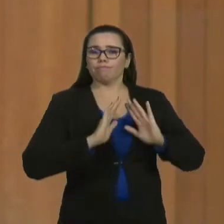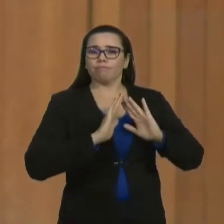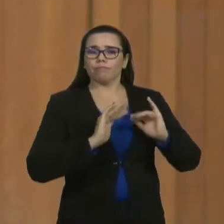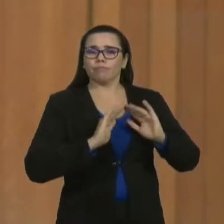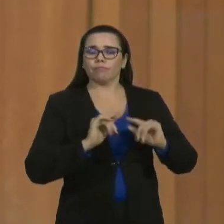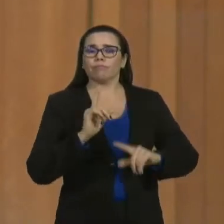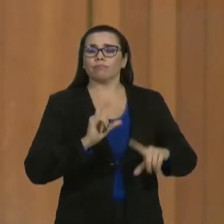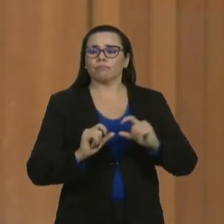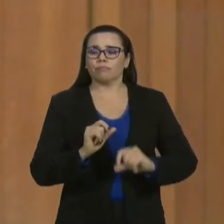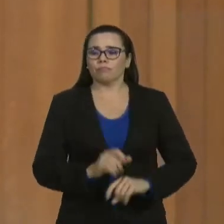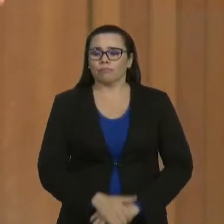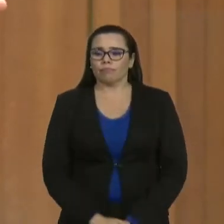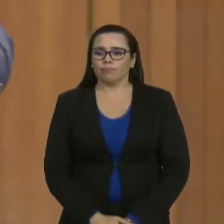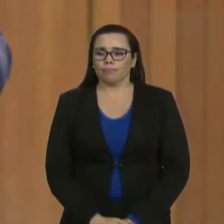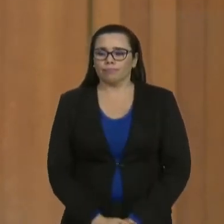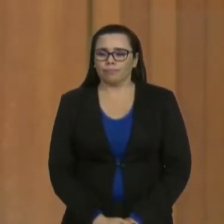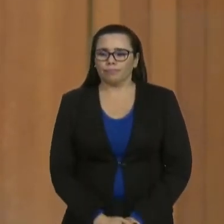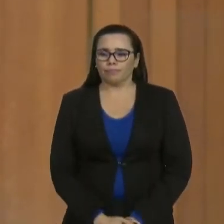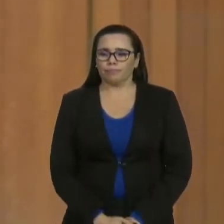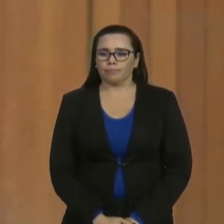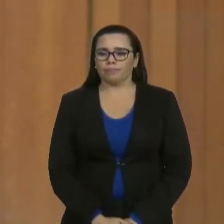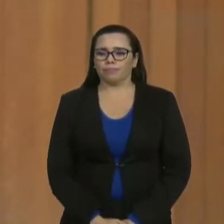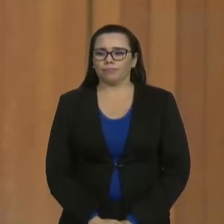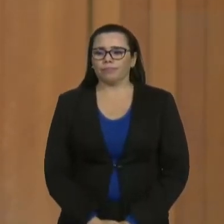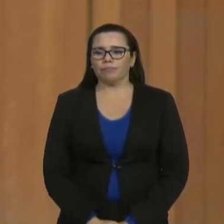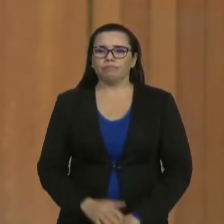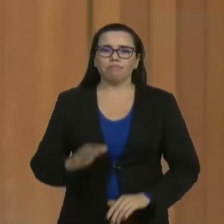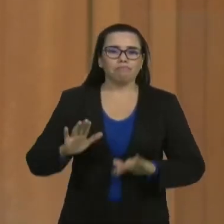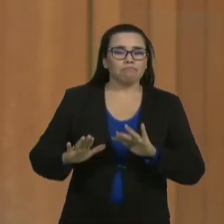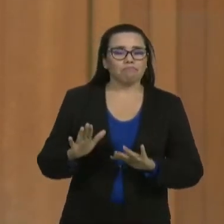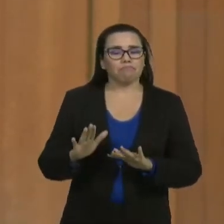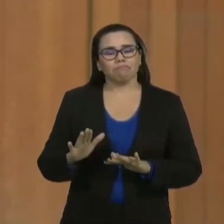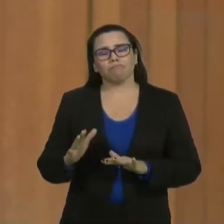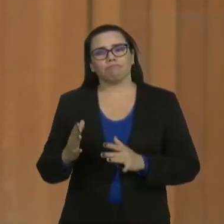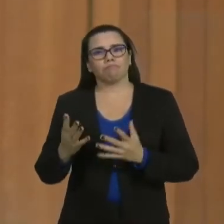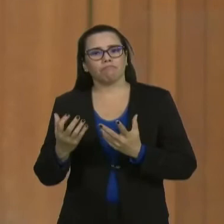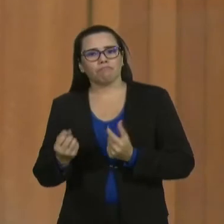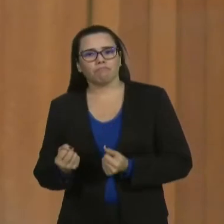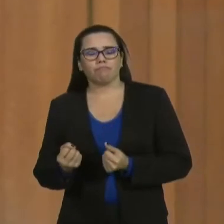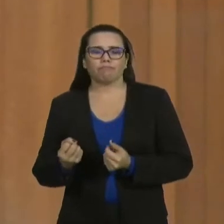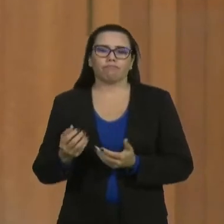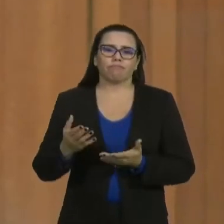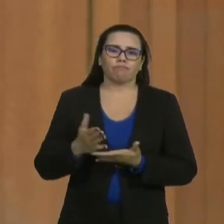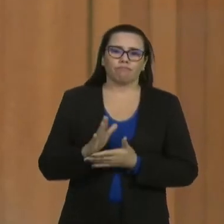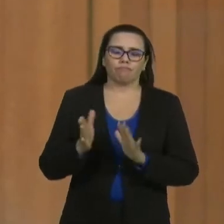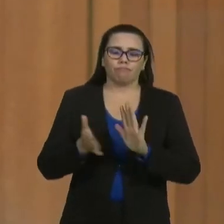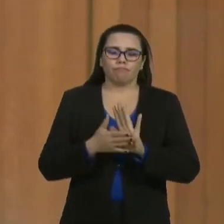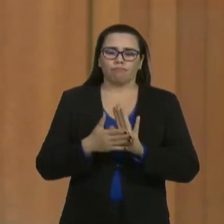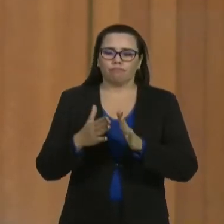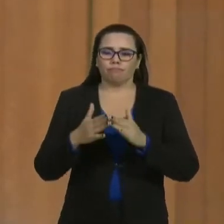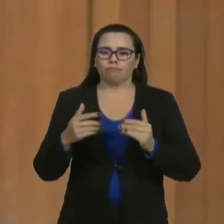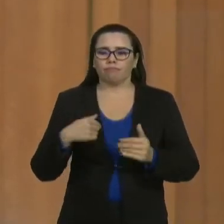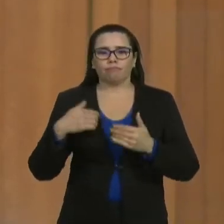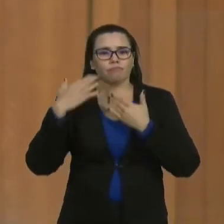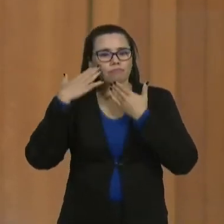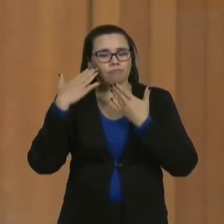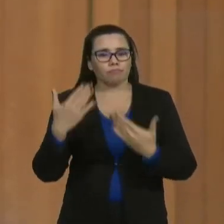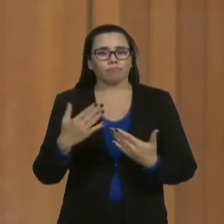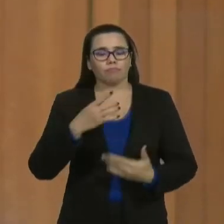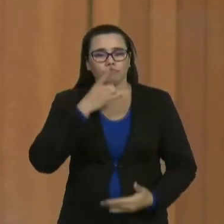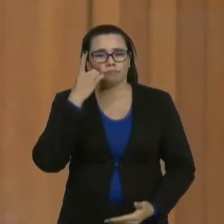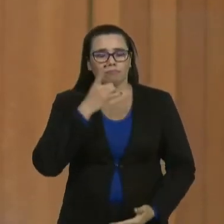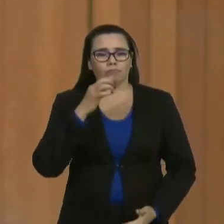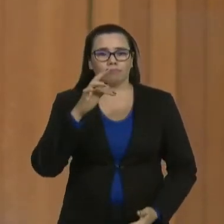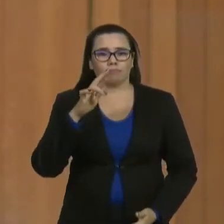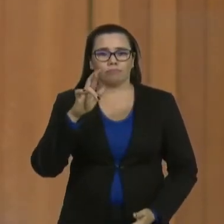autorizar, de aprovar, de deferir o requerimento. Então, eu agradeço o deputado Rafael